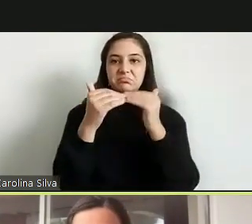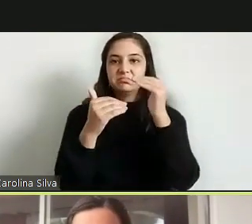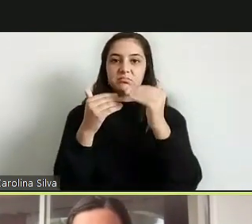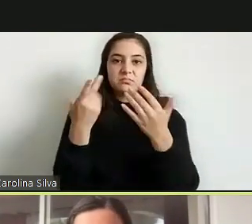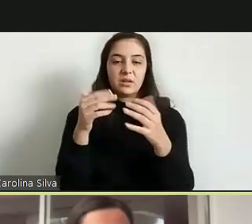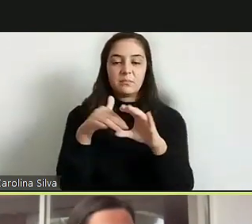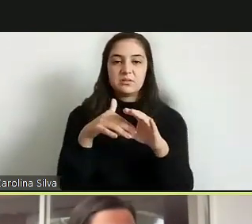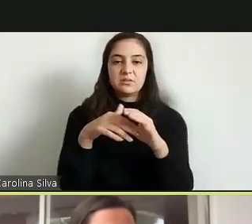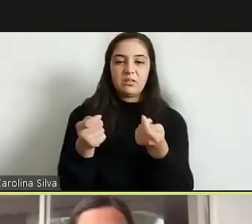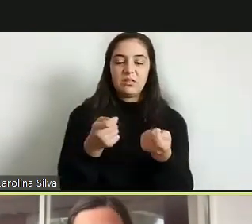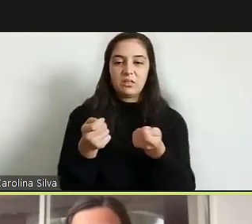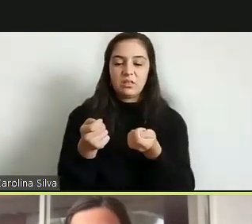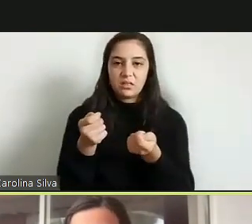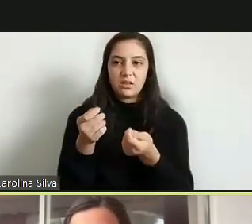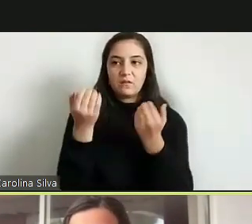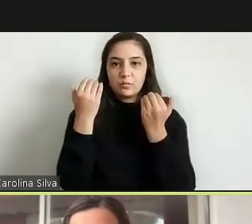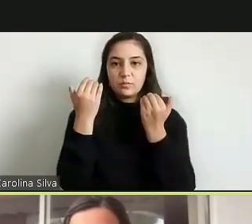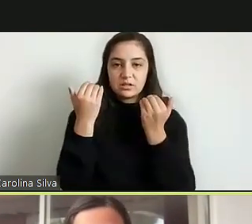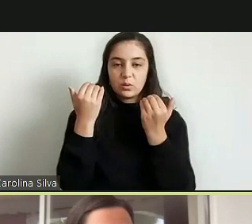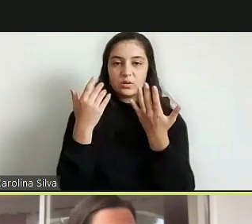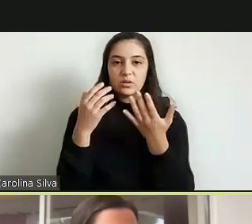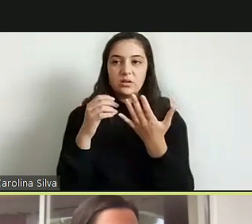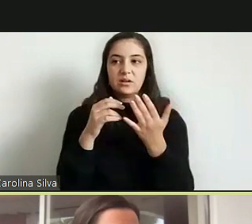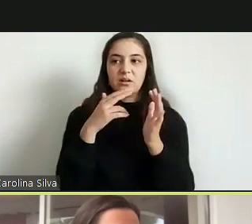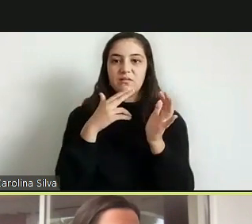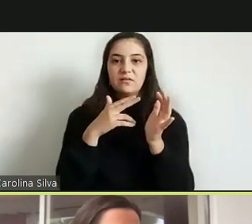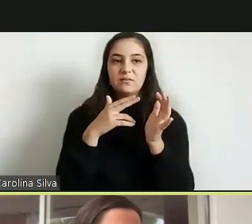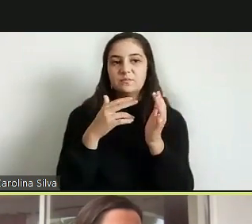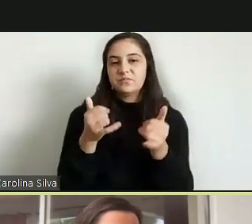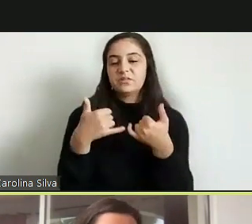uma manipulação e uma informação que depois não tem qualquer